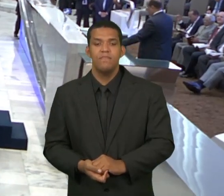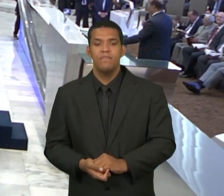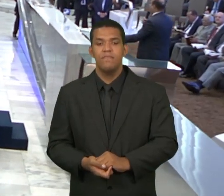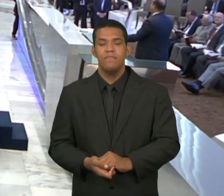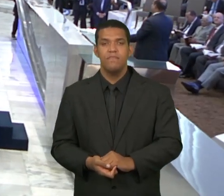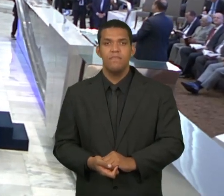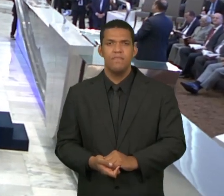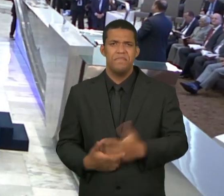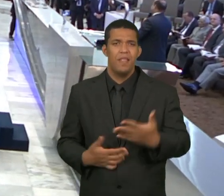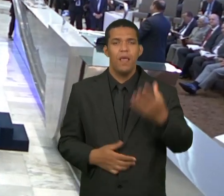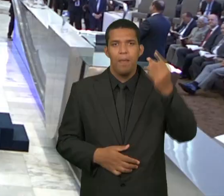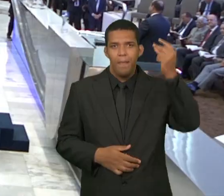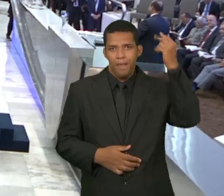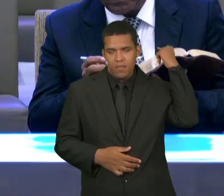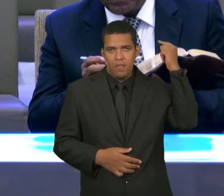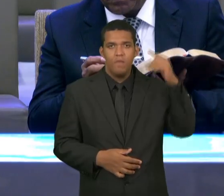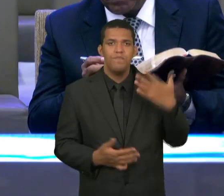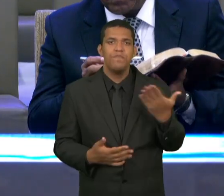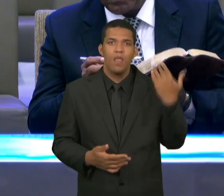Houve um rapaz